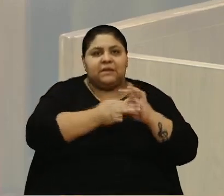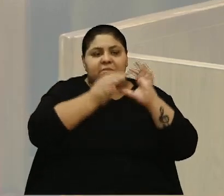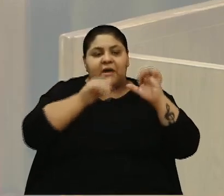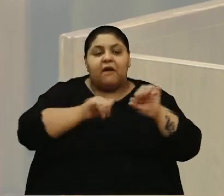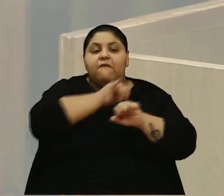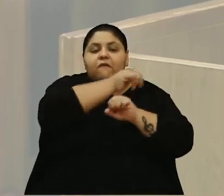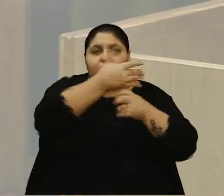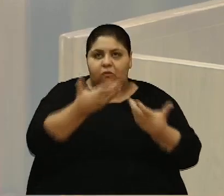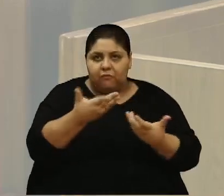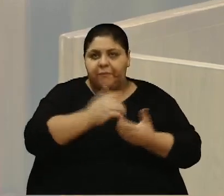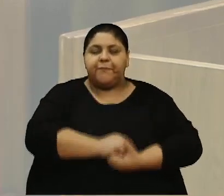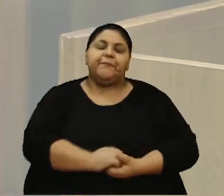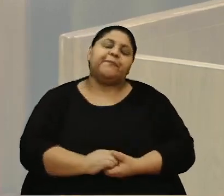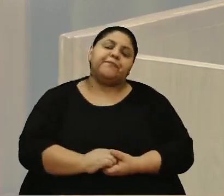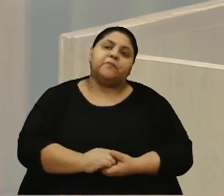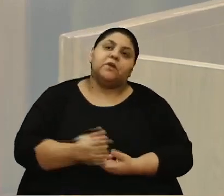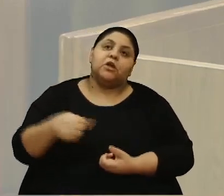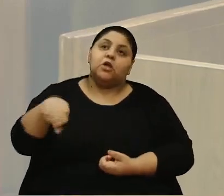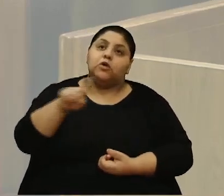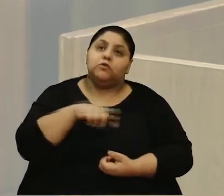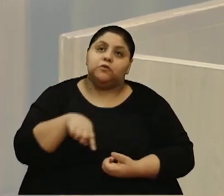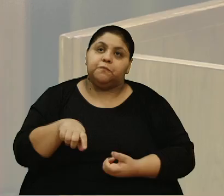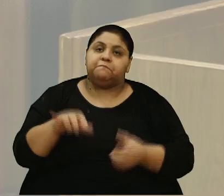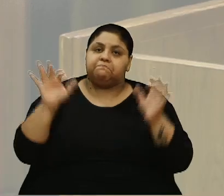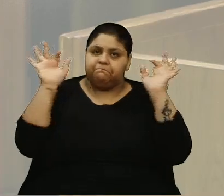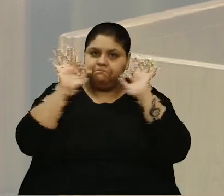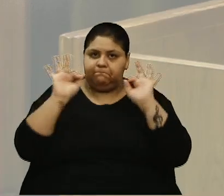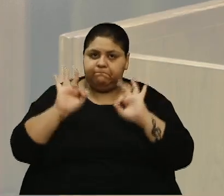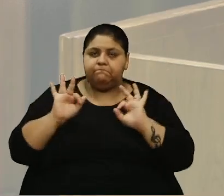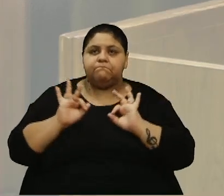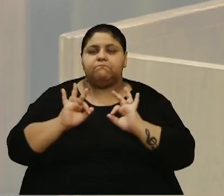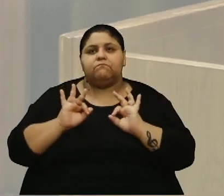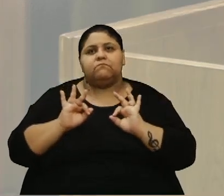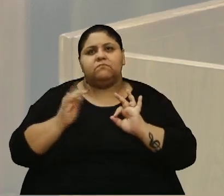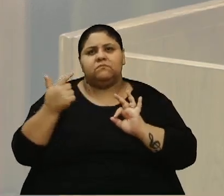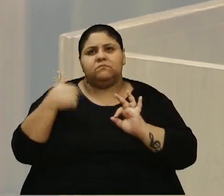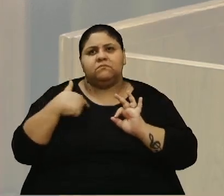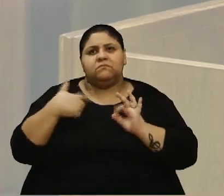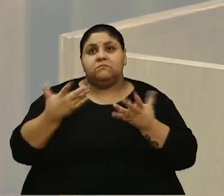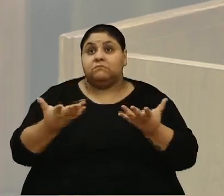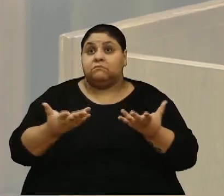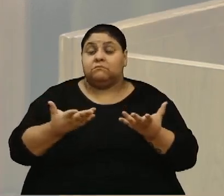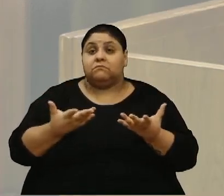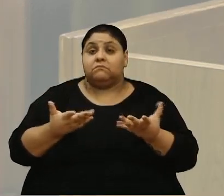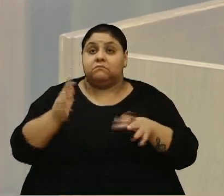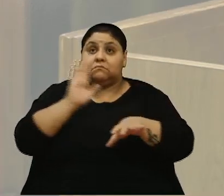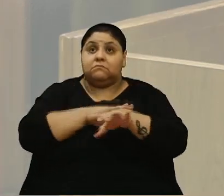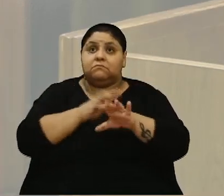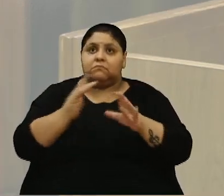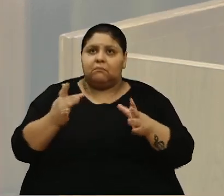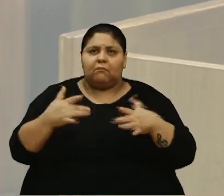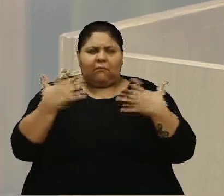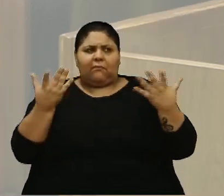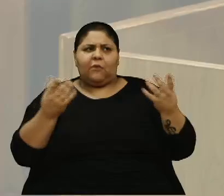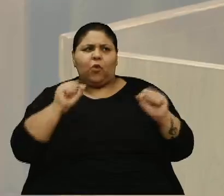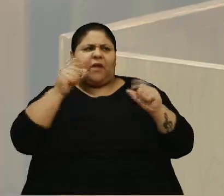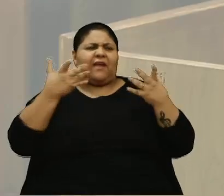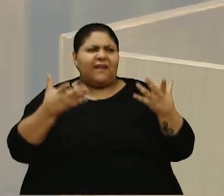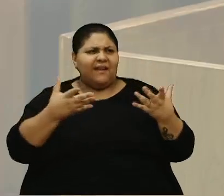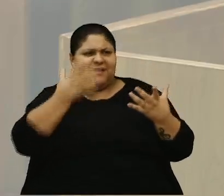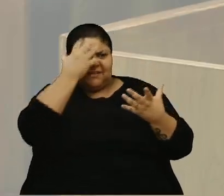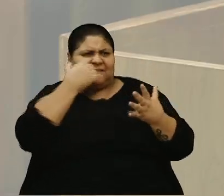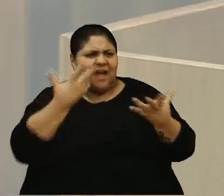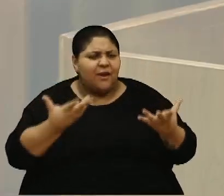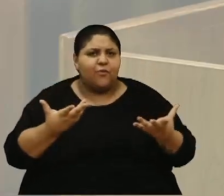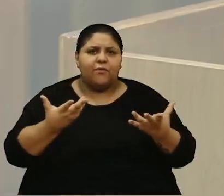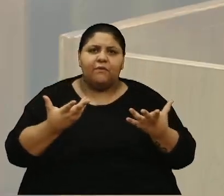Então, nós ficamos extremamente felizes, eu até, naquele momento, soltei o quê? É sério, né?